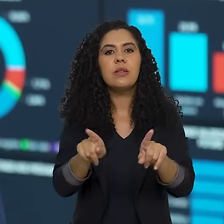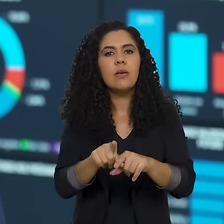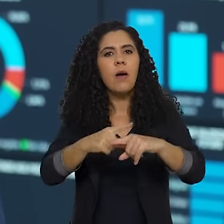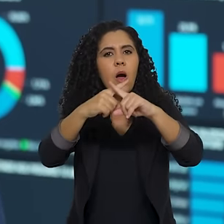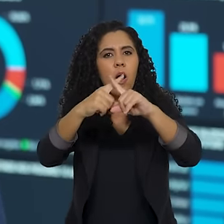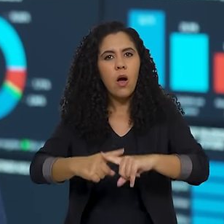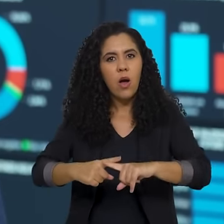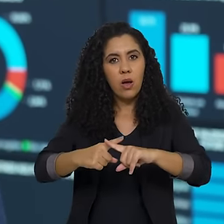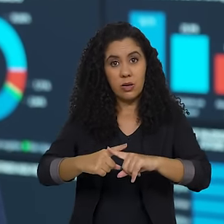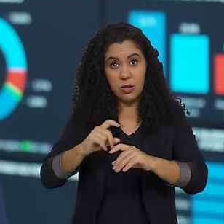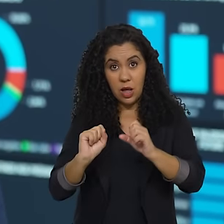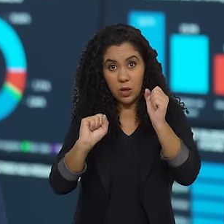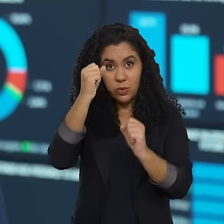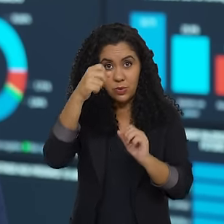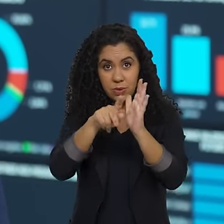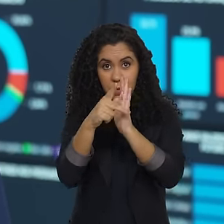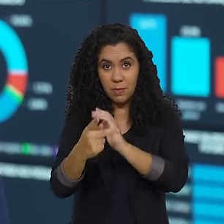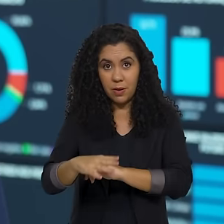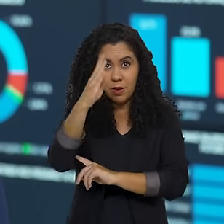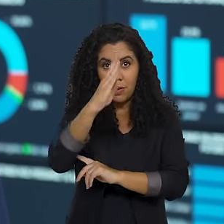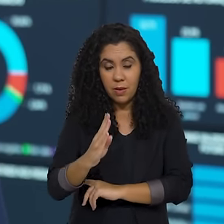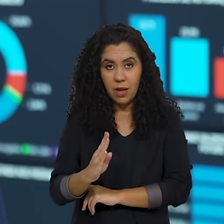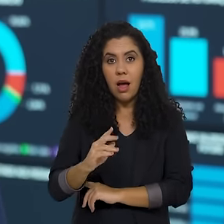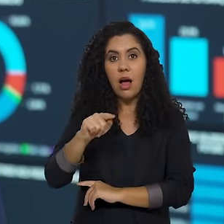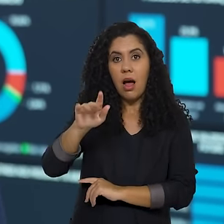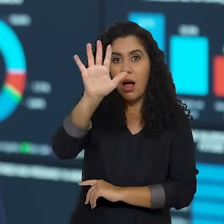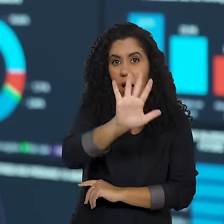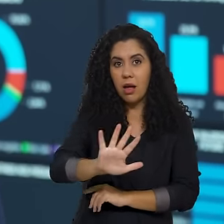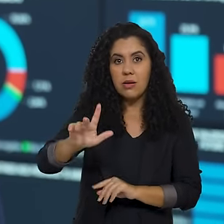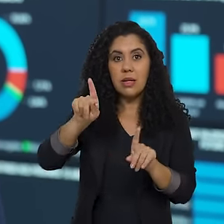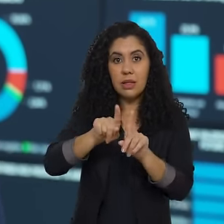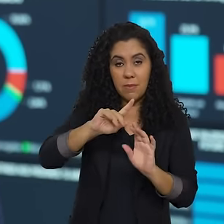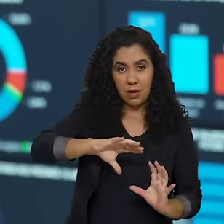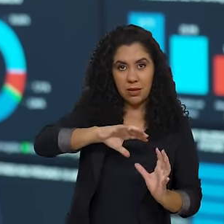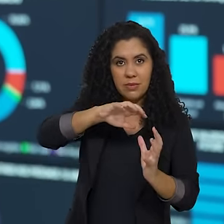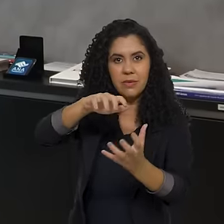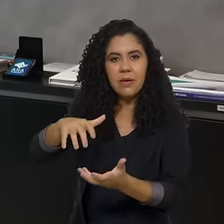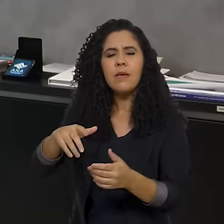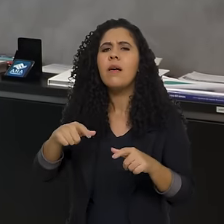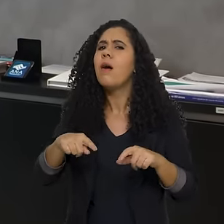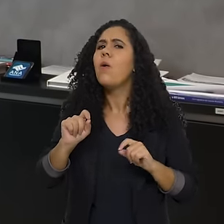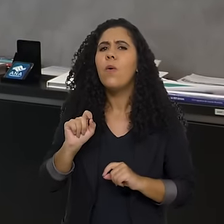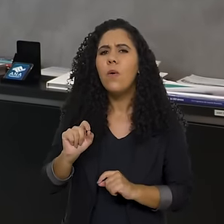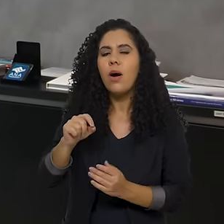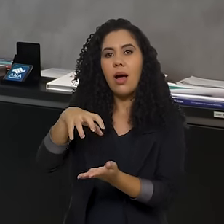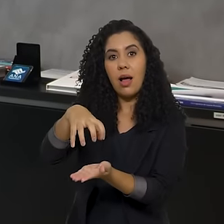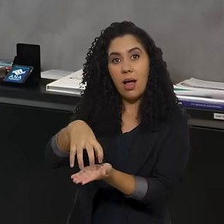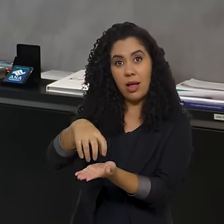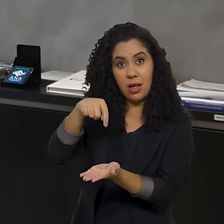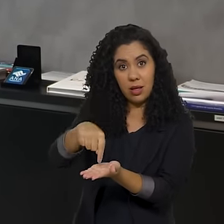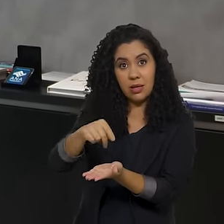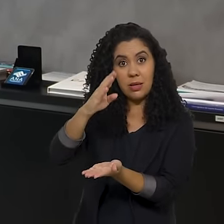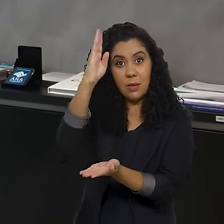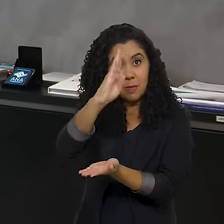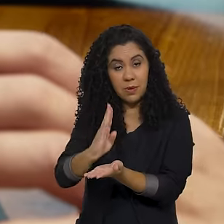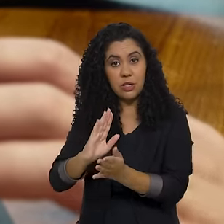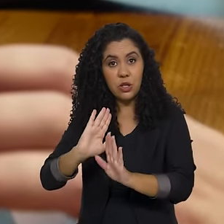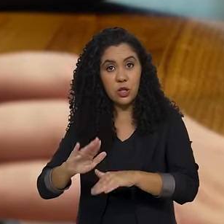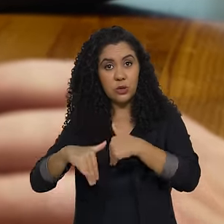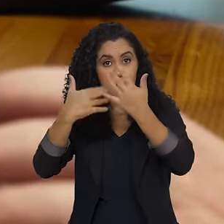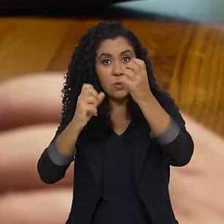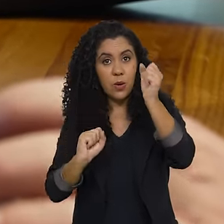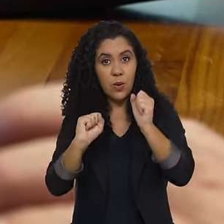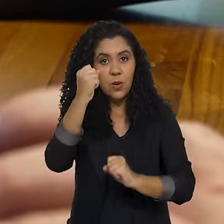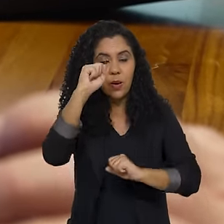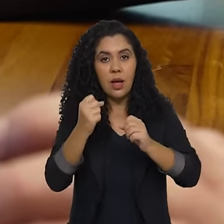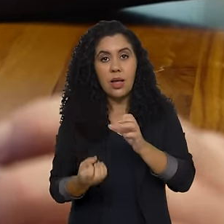a competitividade na indústria brasileira no cenário nacional e internacional? Estou falando da Agência Brasileira de